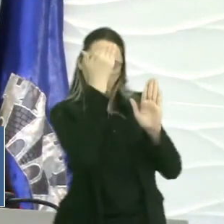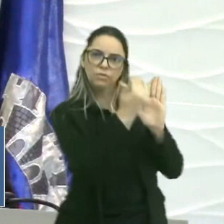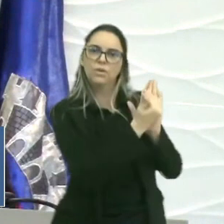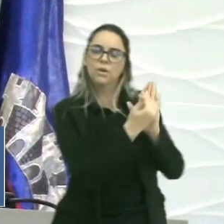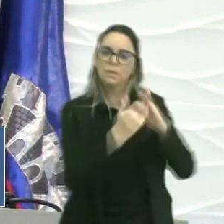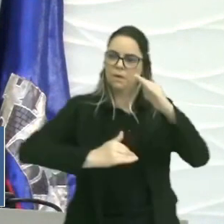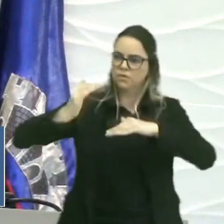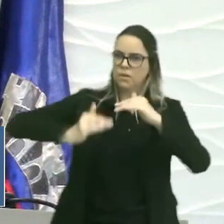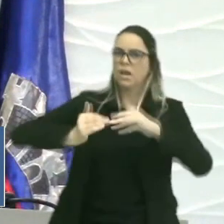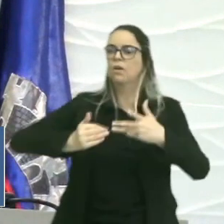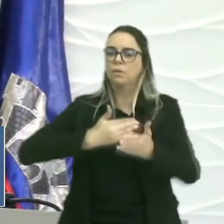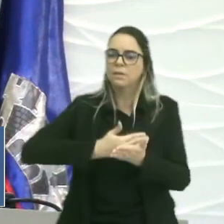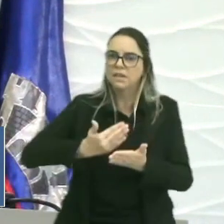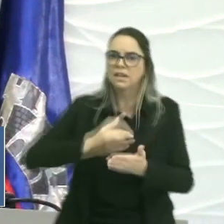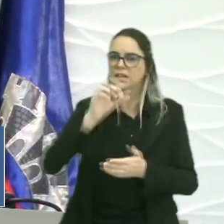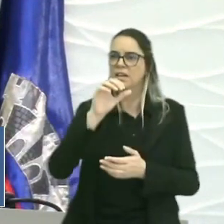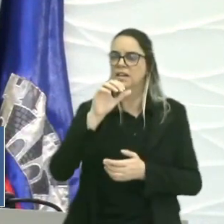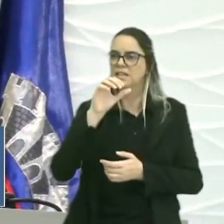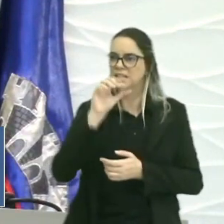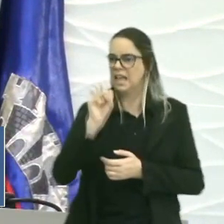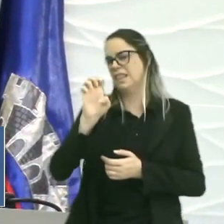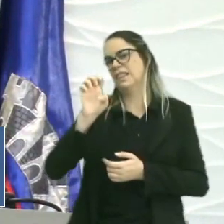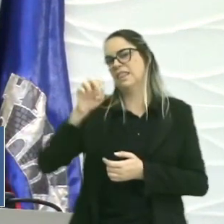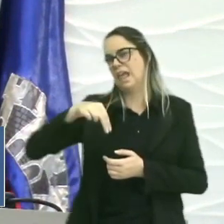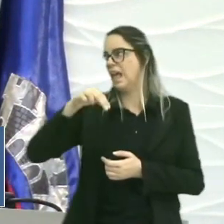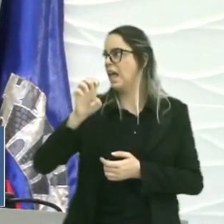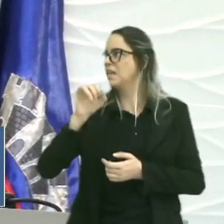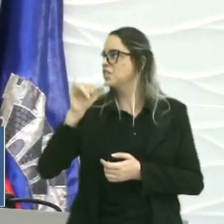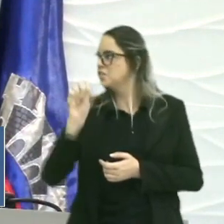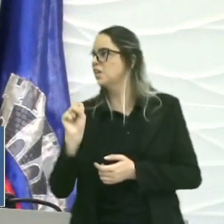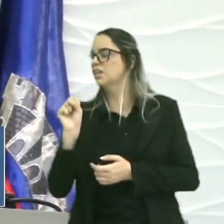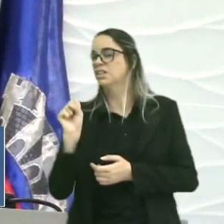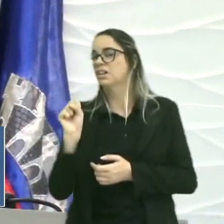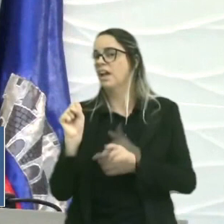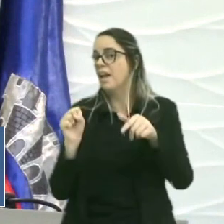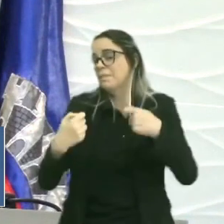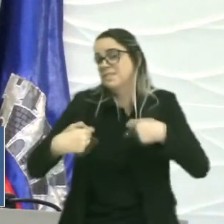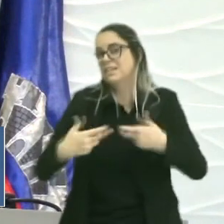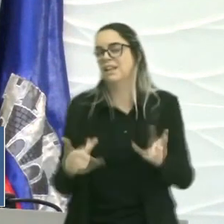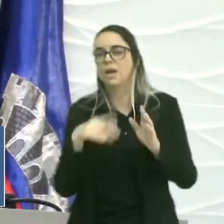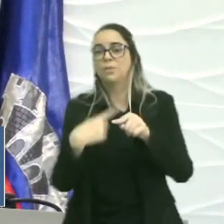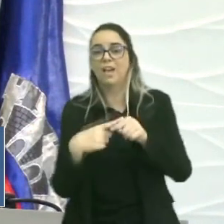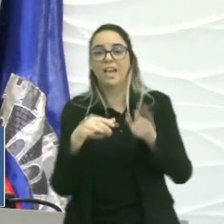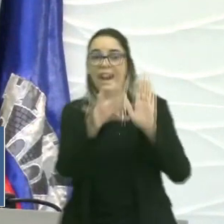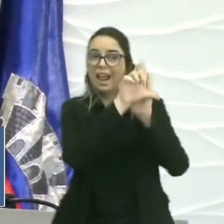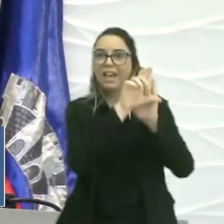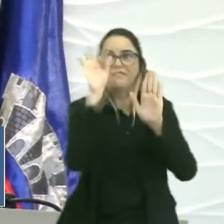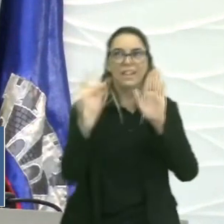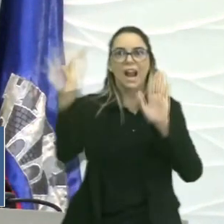pudessem ingressar no SENES para poder receber. Como se trata de uma lei federal e nova,